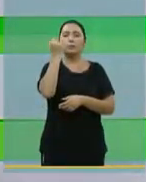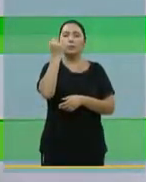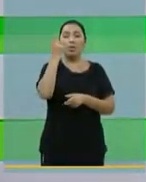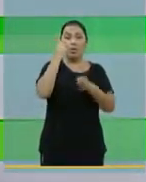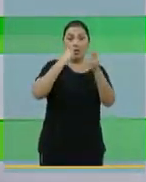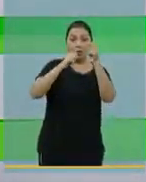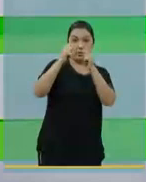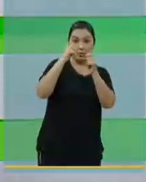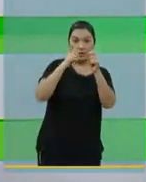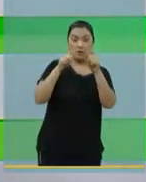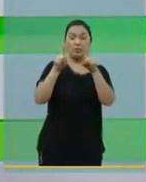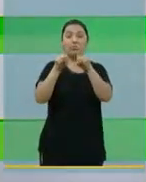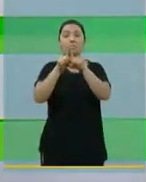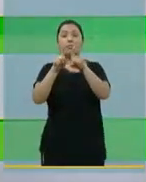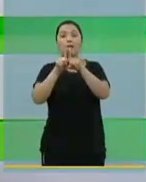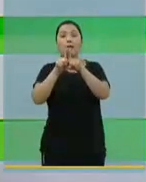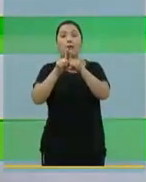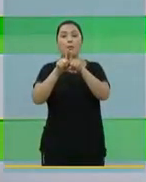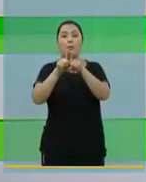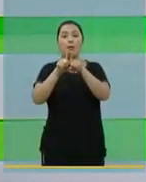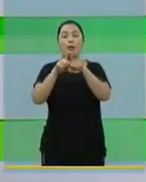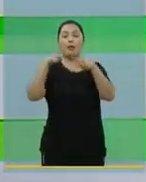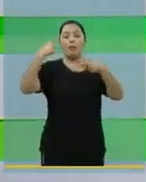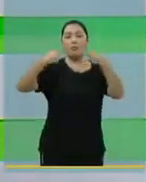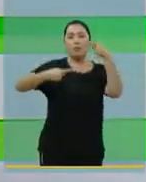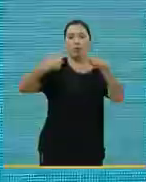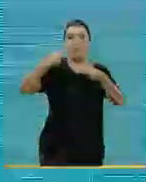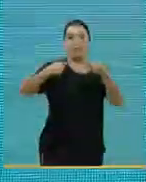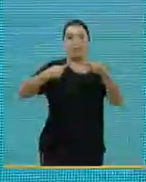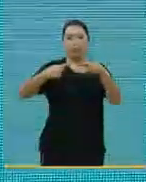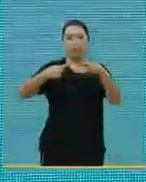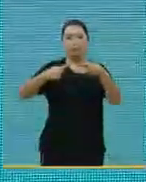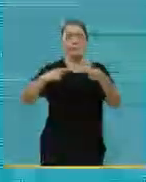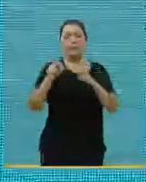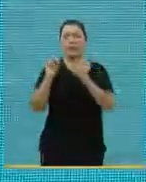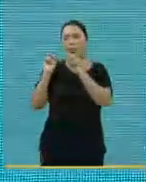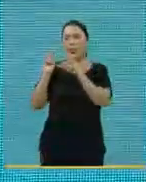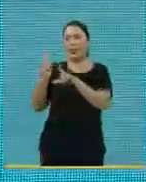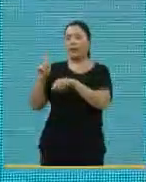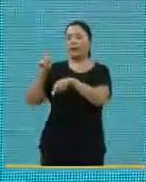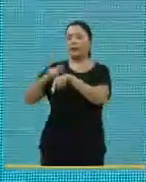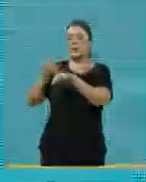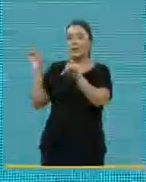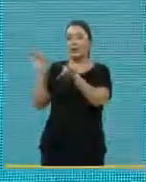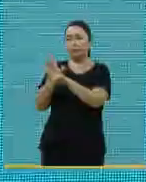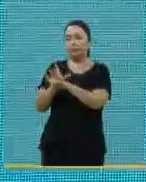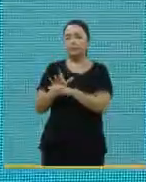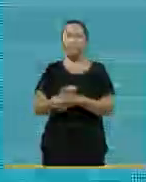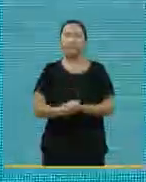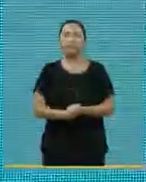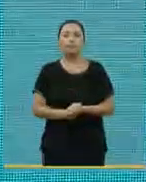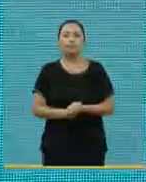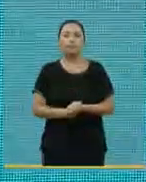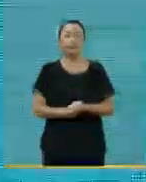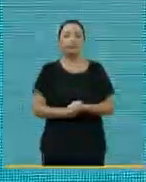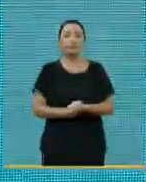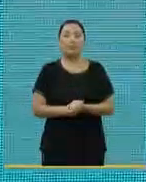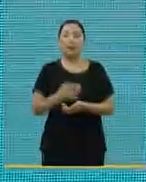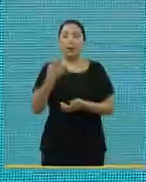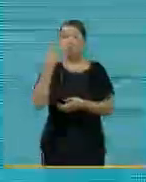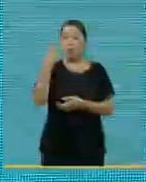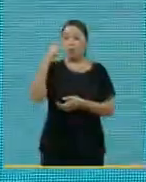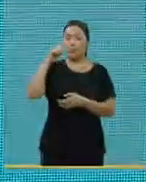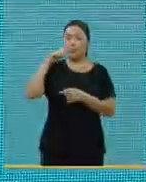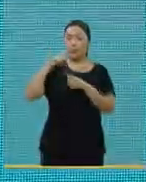e à participação política a igualdade de rock o tempo acabou agora um minuto e meio para